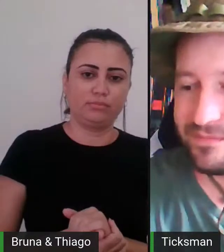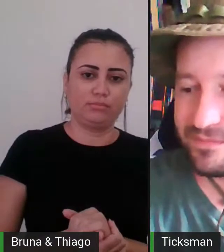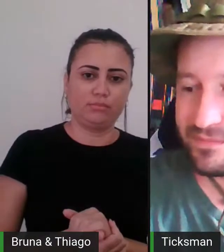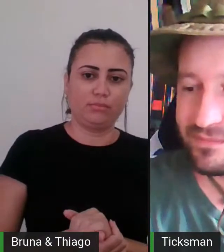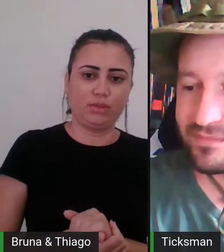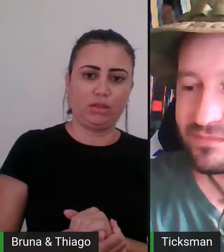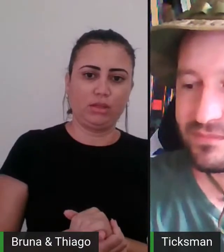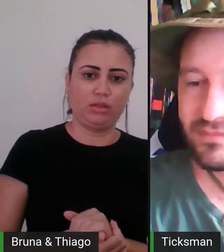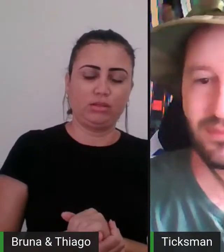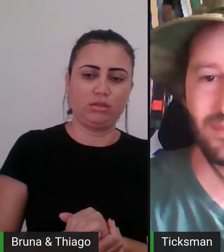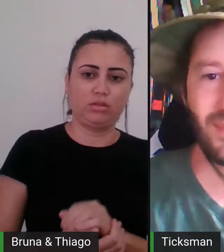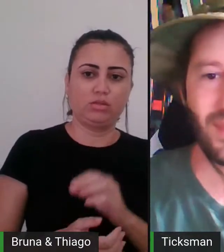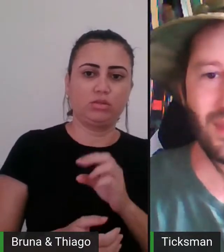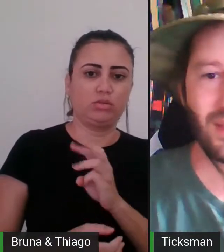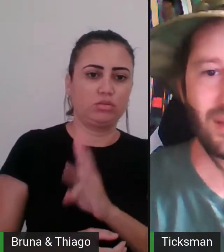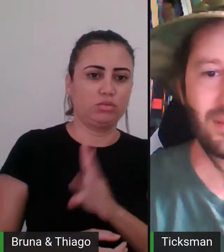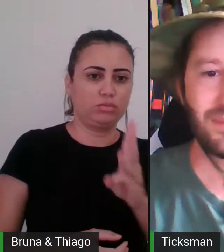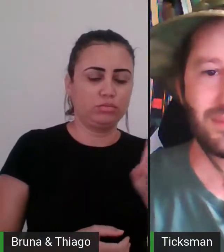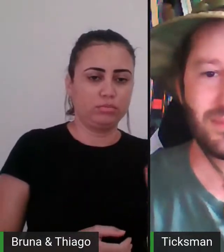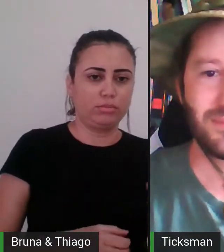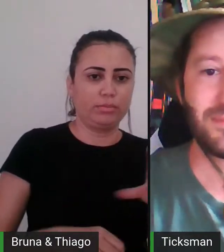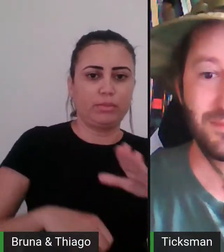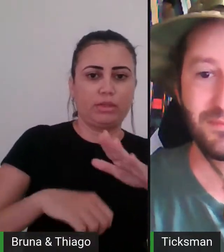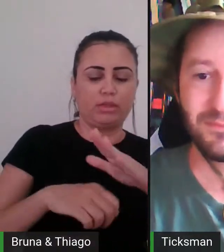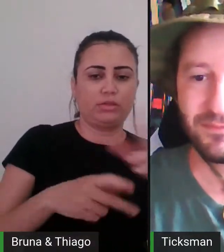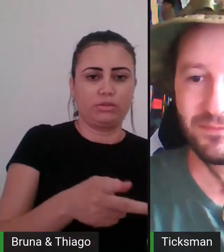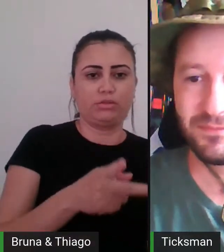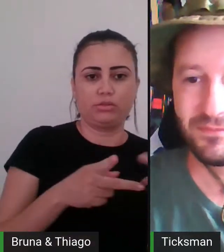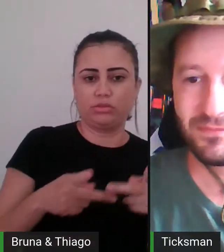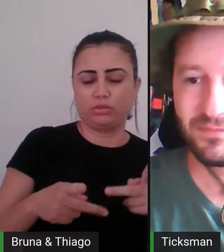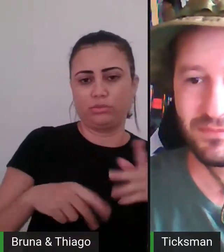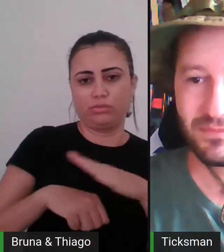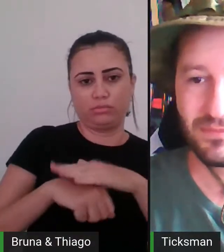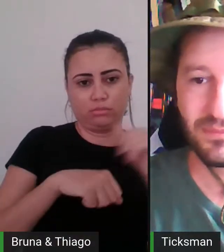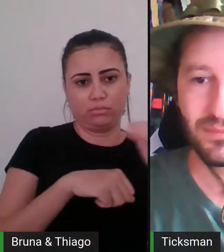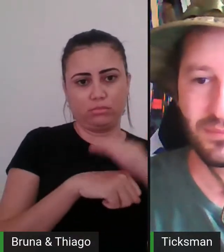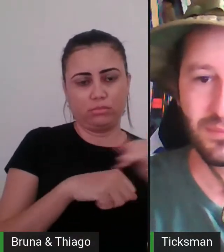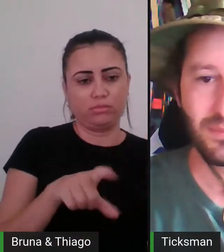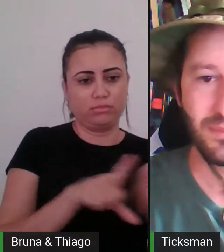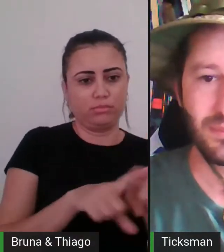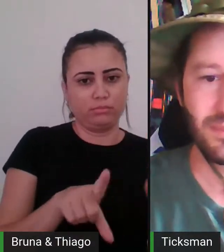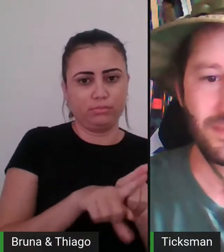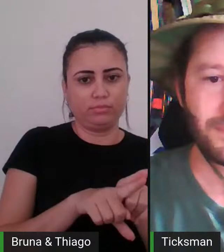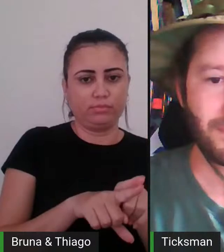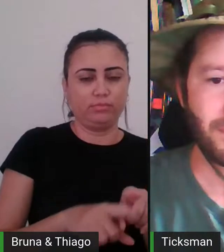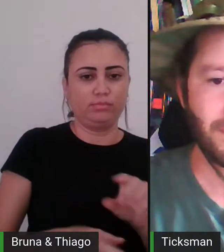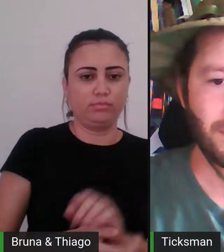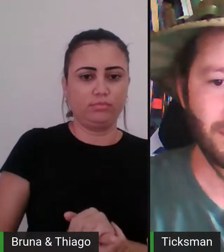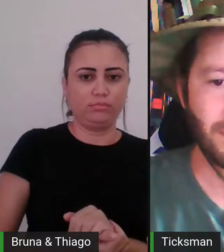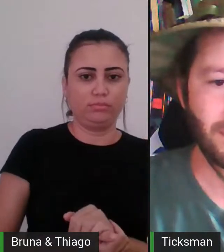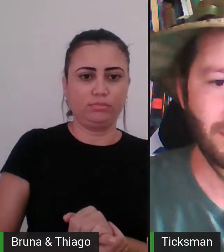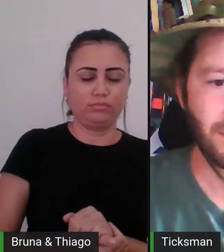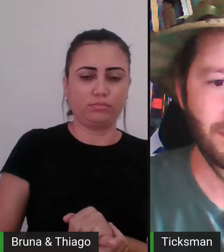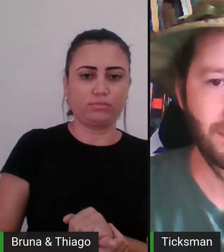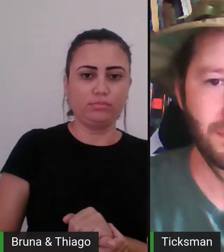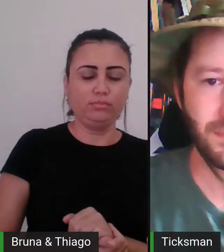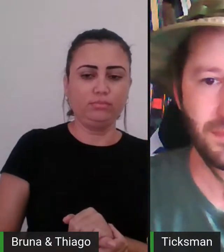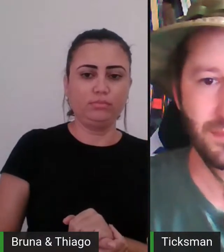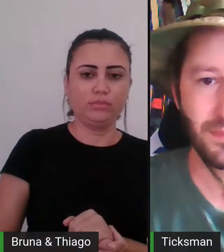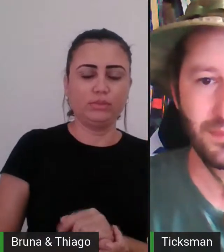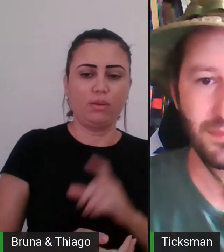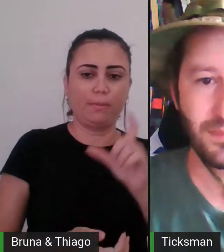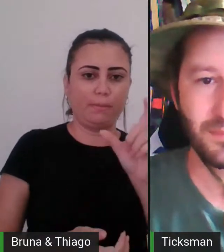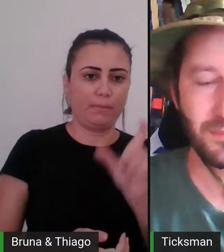link para a chamada. Tá? Aqui na tela vai ser emitida uma